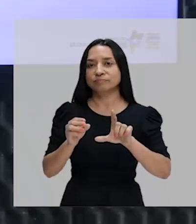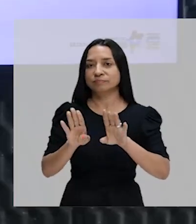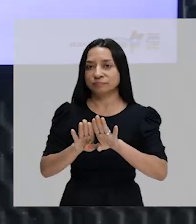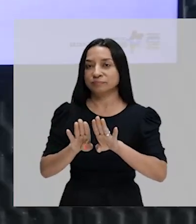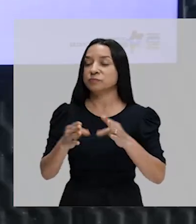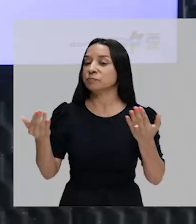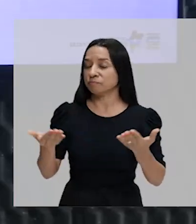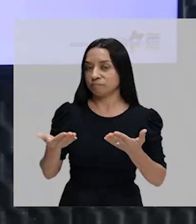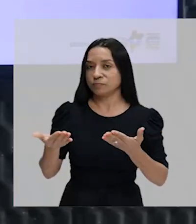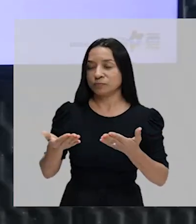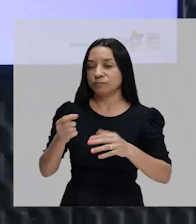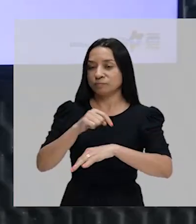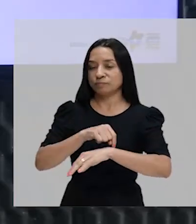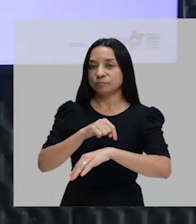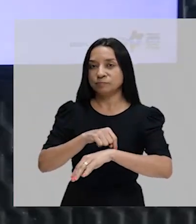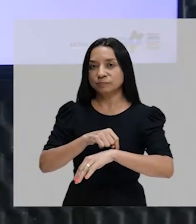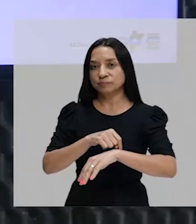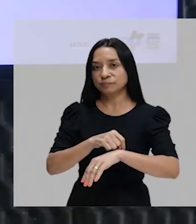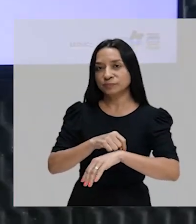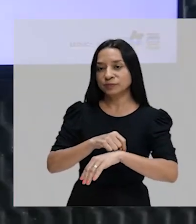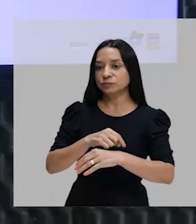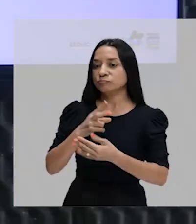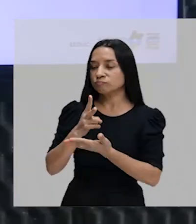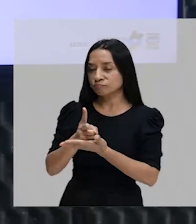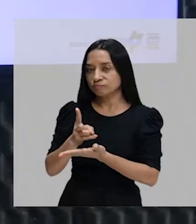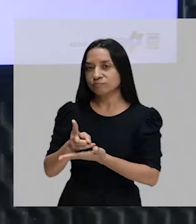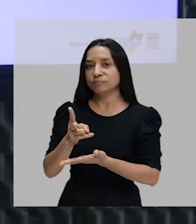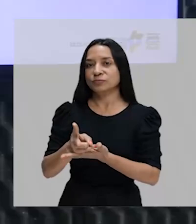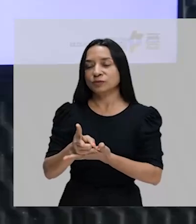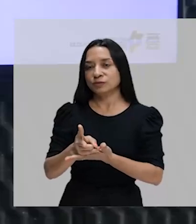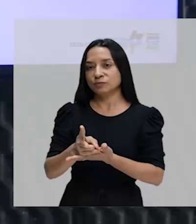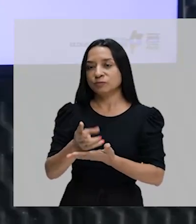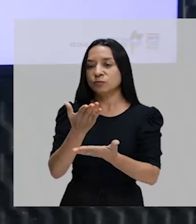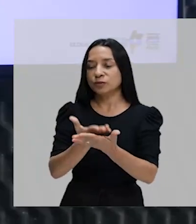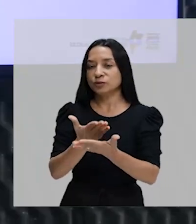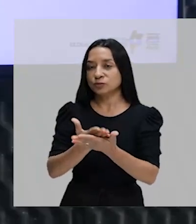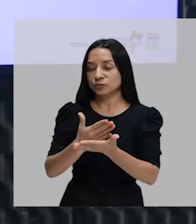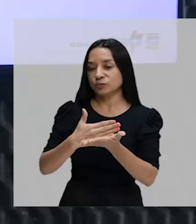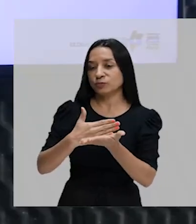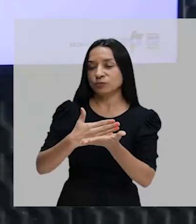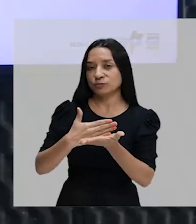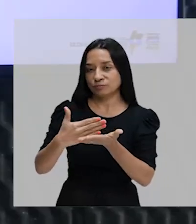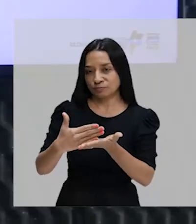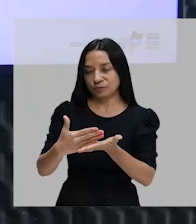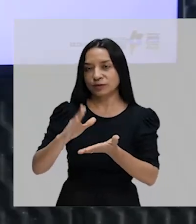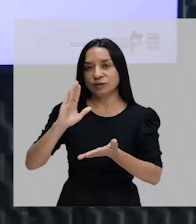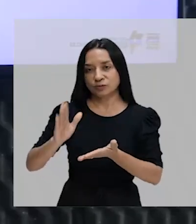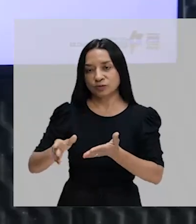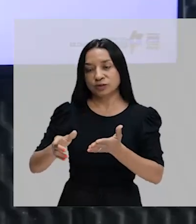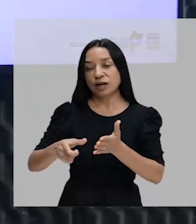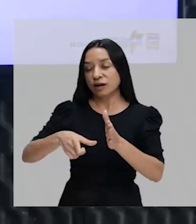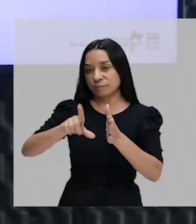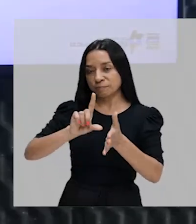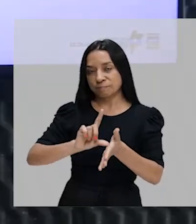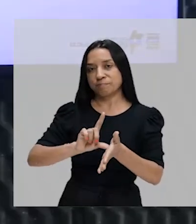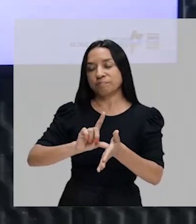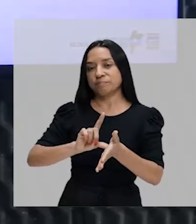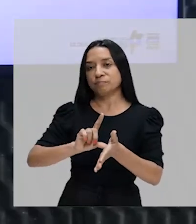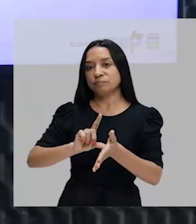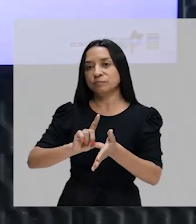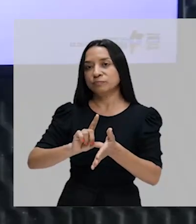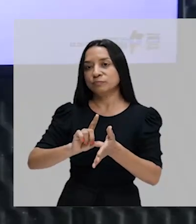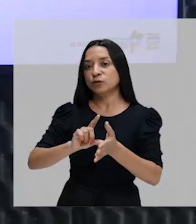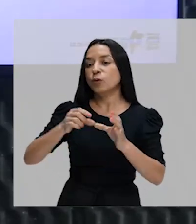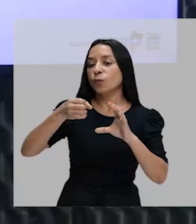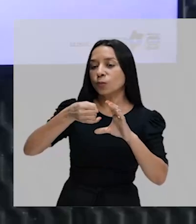para este nosso momento, nós damos continuidade ao estudo já inicial na aula anterior sobre o conjunto